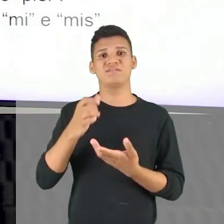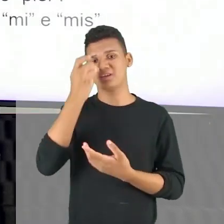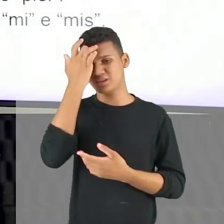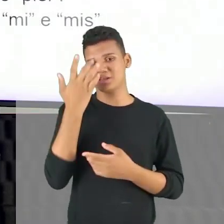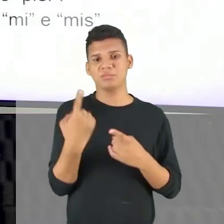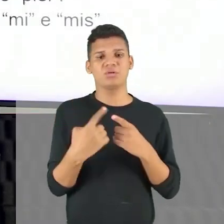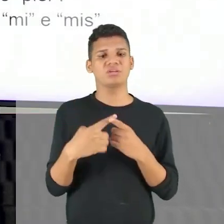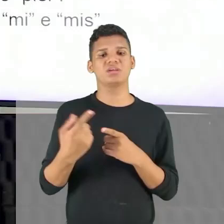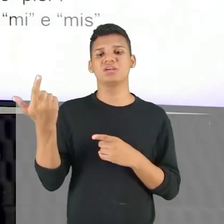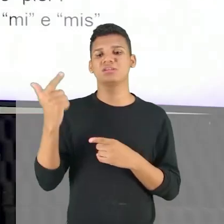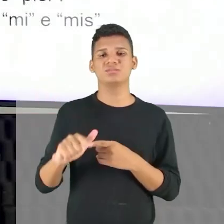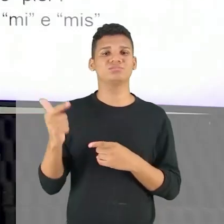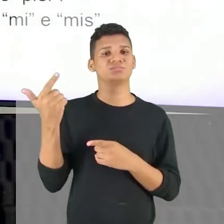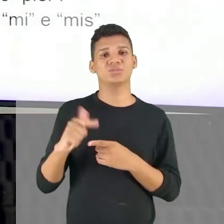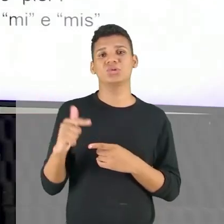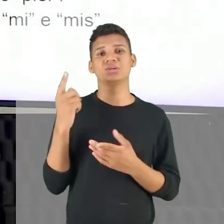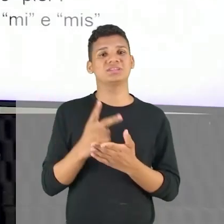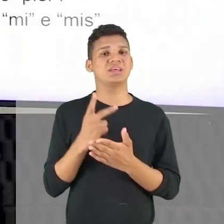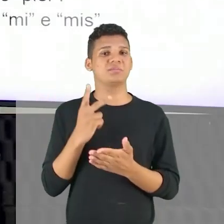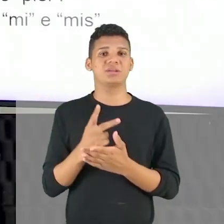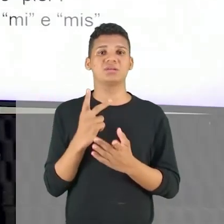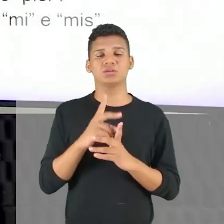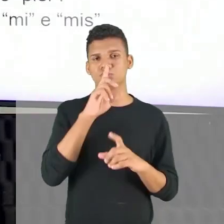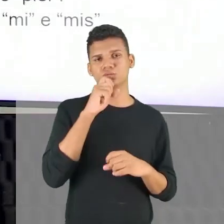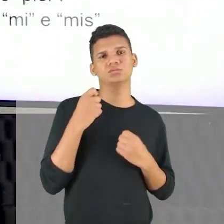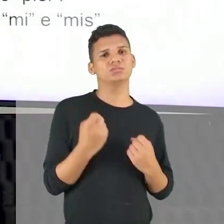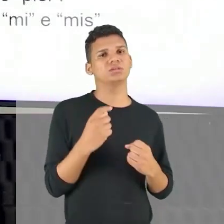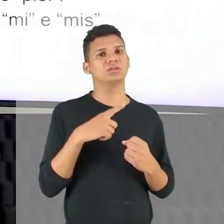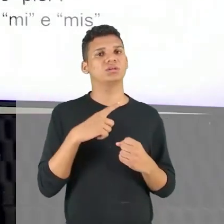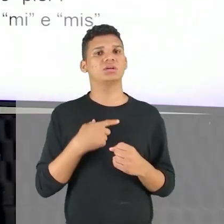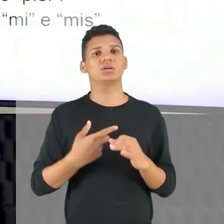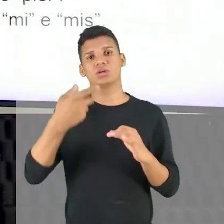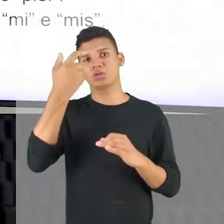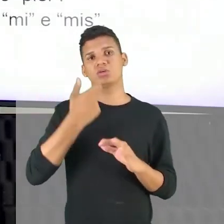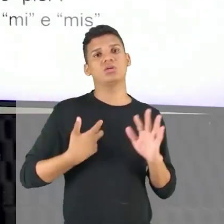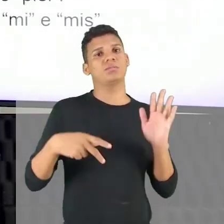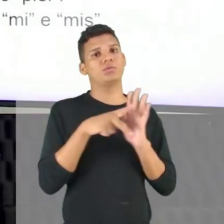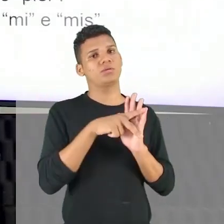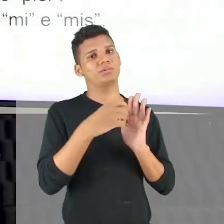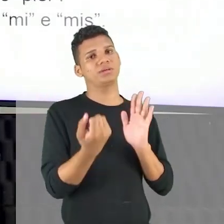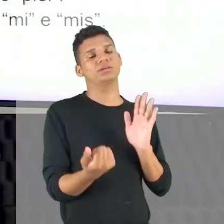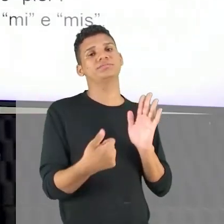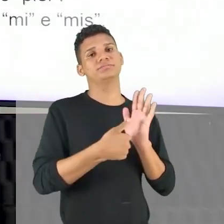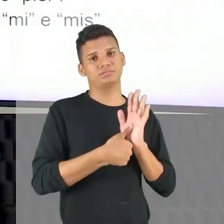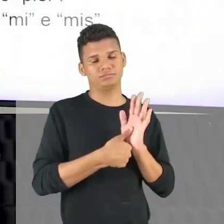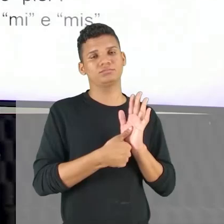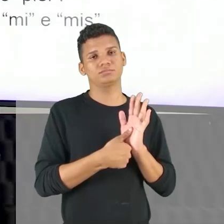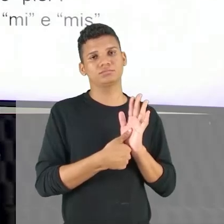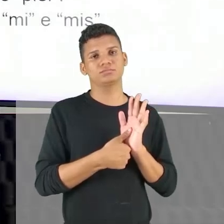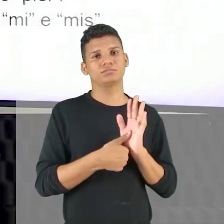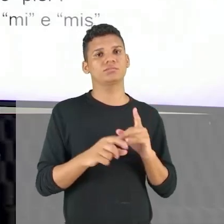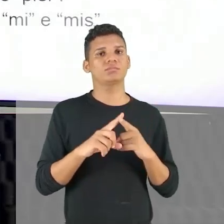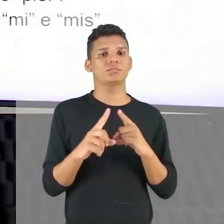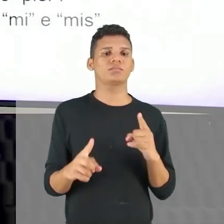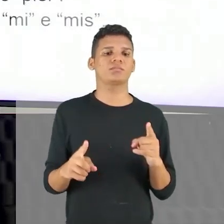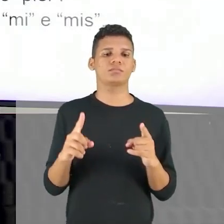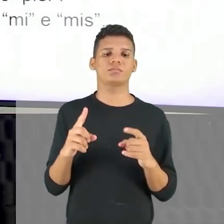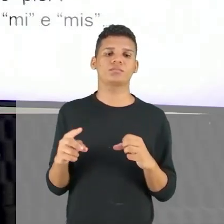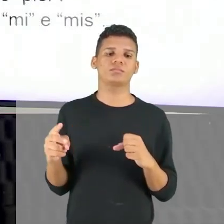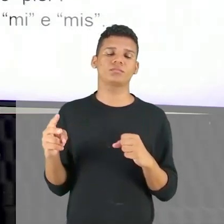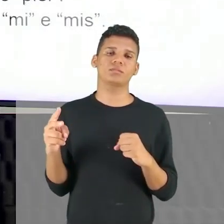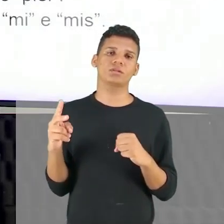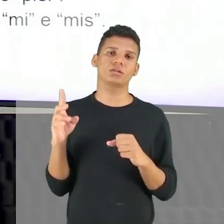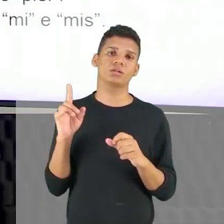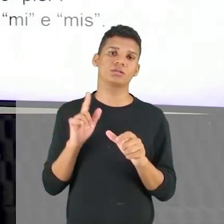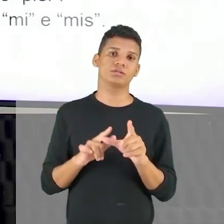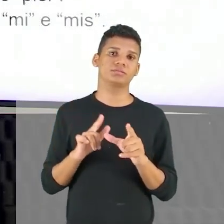Ela repetiu isso diversas vezes, reforçando a sua identidade, tá? Com verbos reflexivos, como me